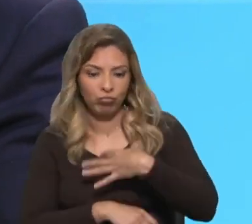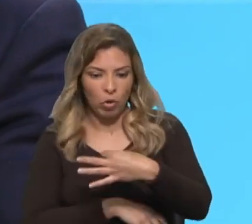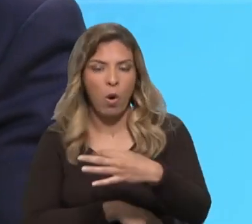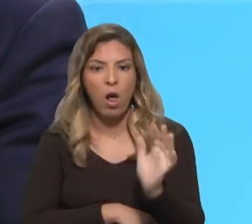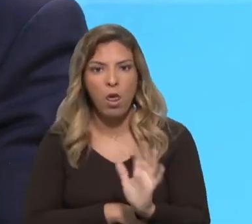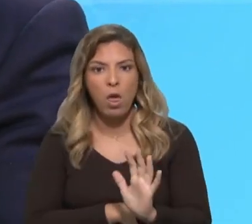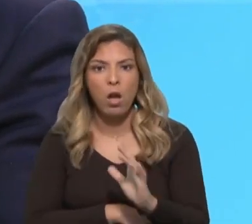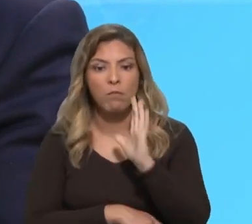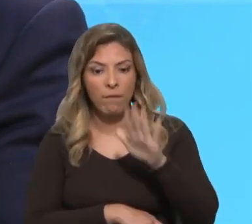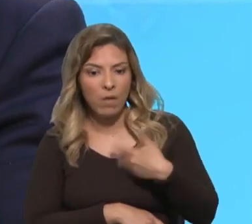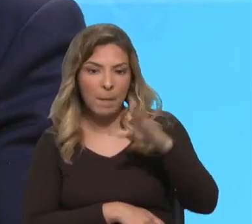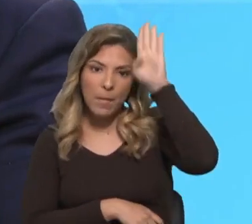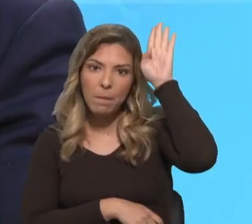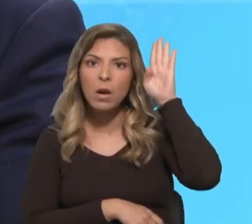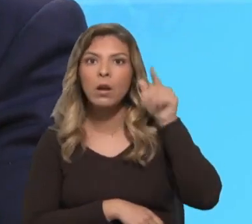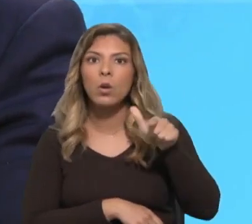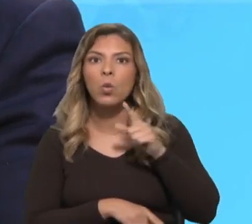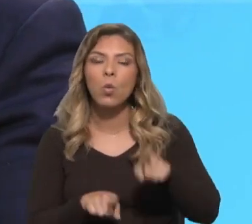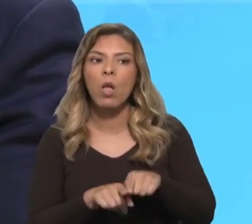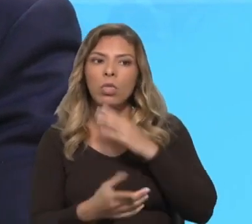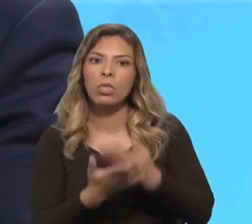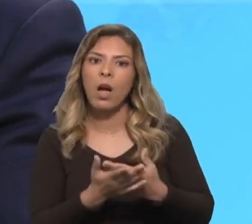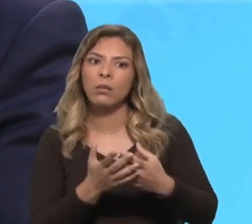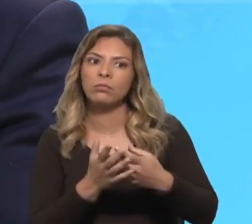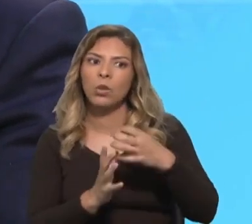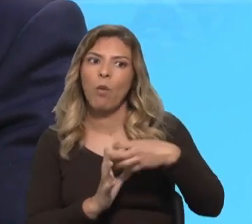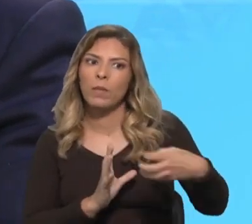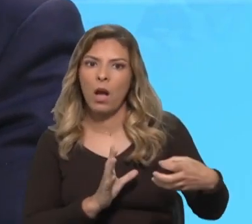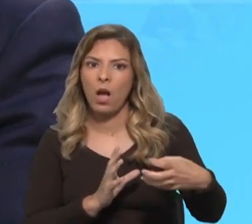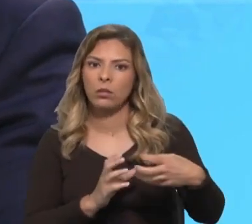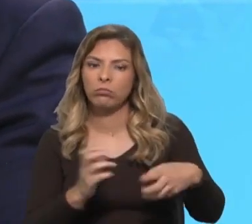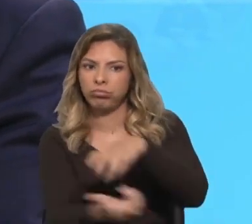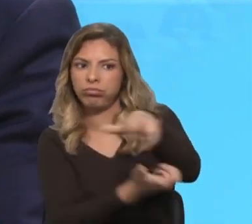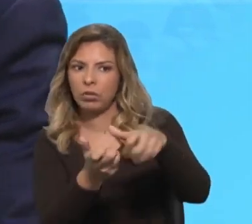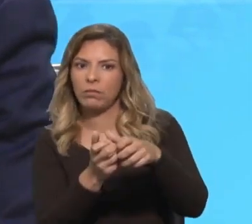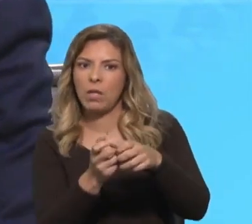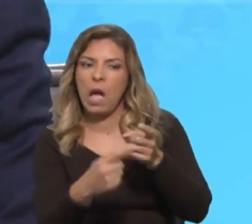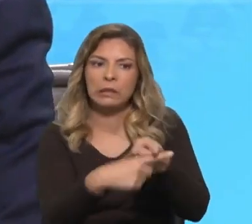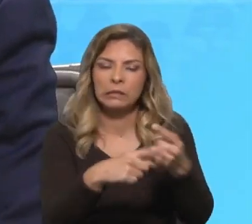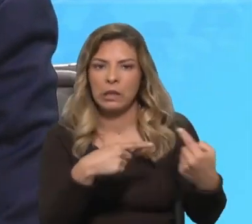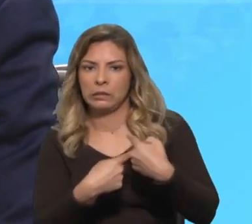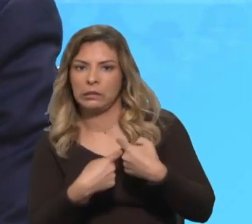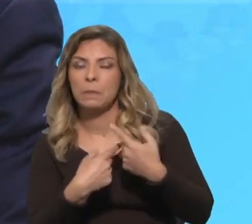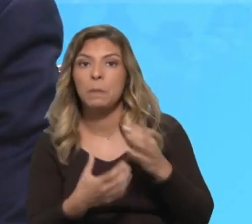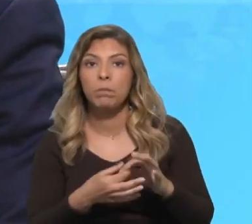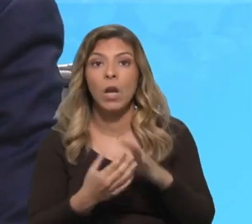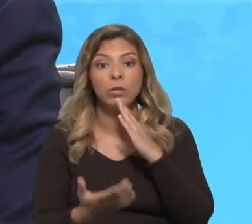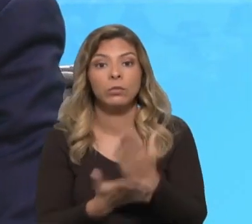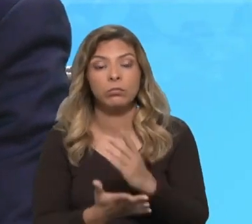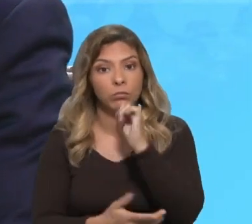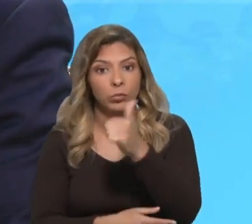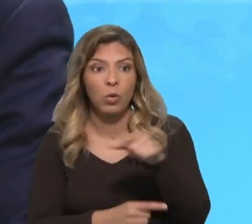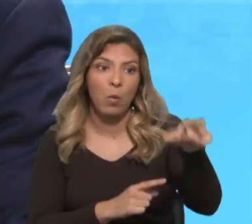depois, ao serem papas, não se criassem conflitos melindres que se arrastavam por vezes durante décadas, muitas vezes até à morte ou do monarca ou do